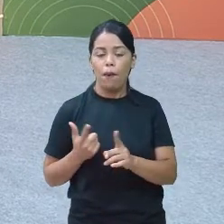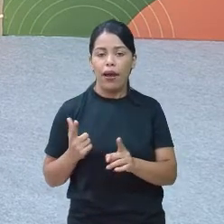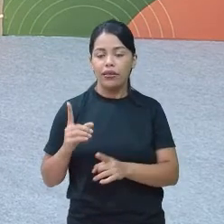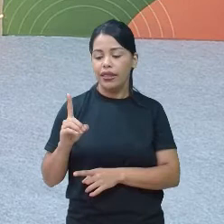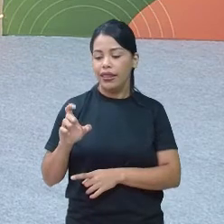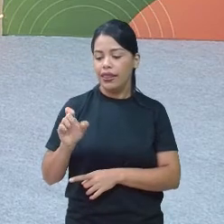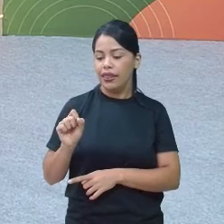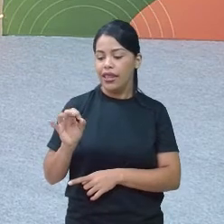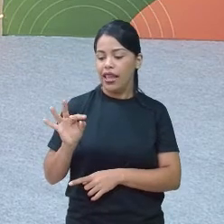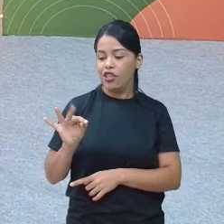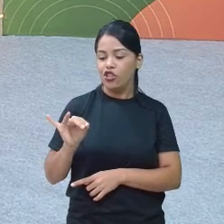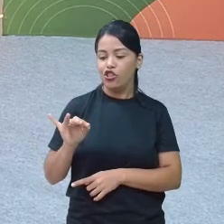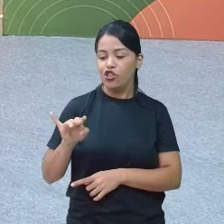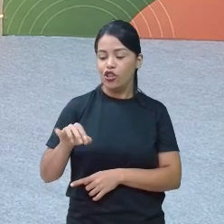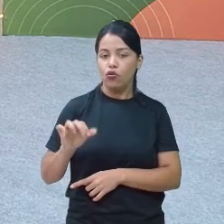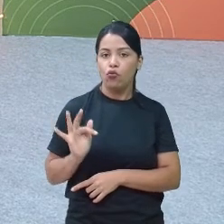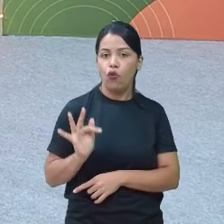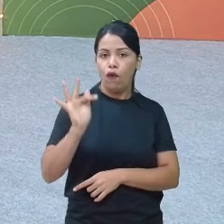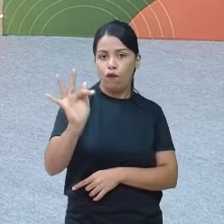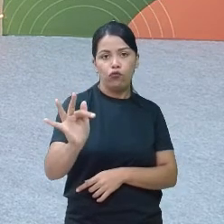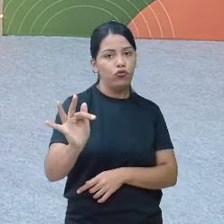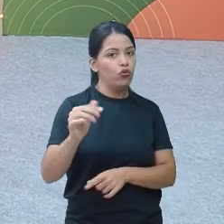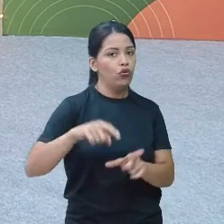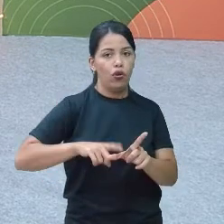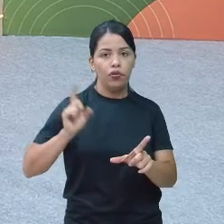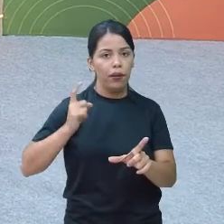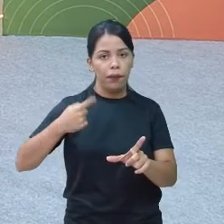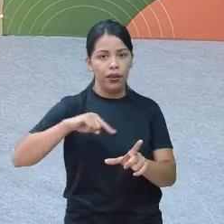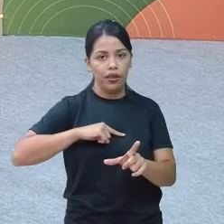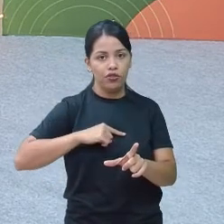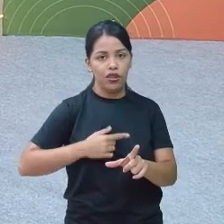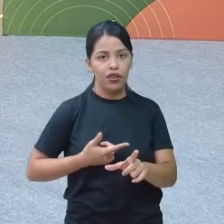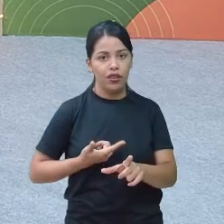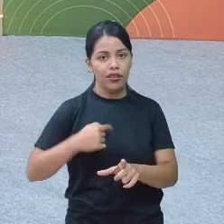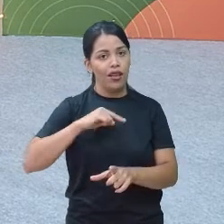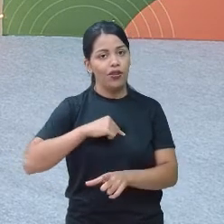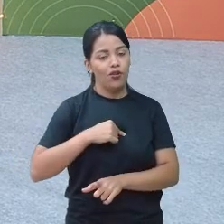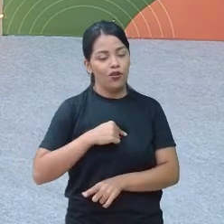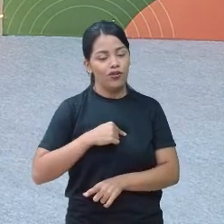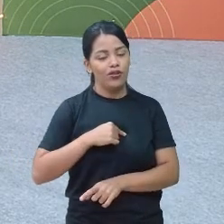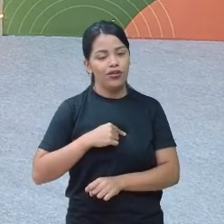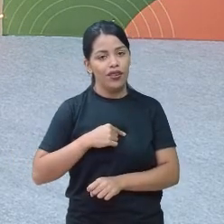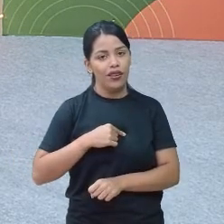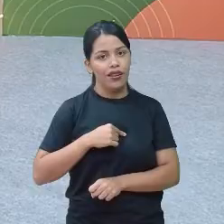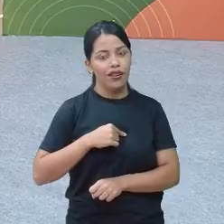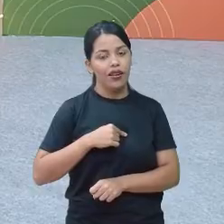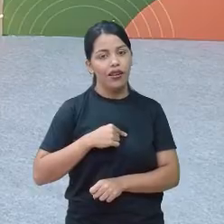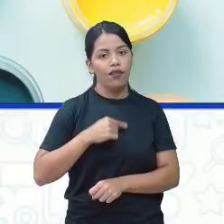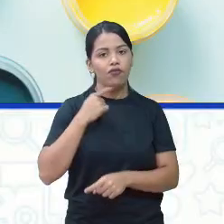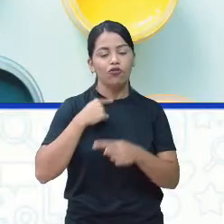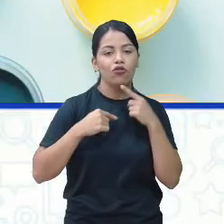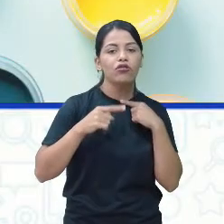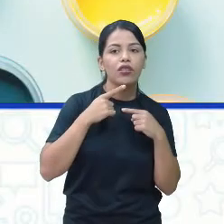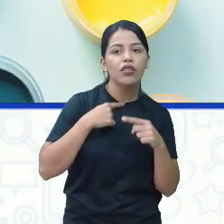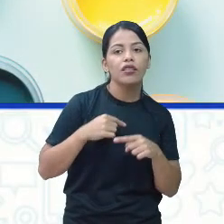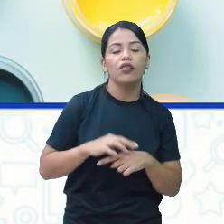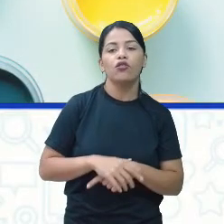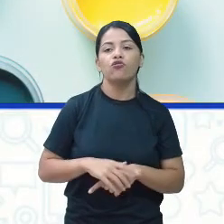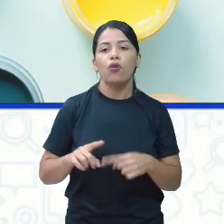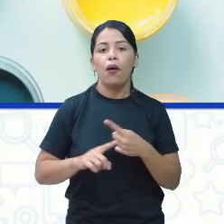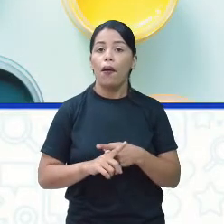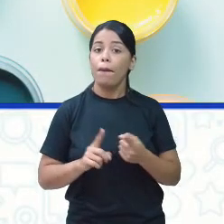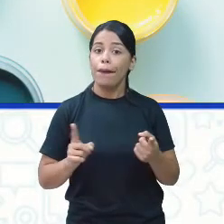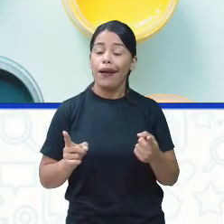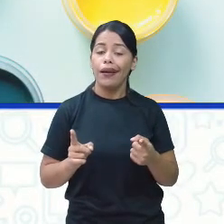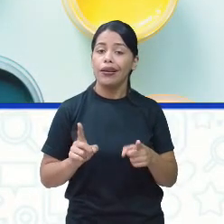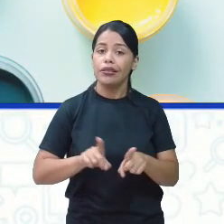nossas emoções, dos nossos quereres individuais, tá certo? Mas, além da análise interpretativa,